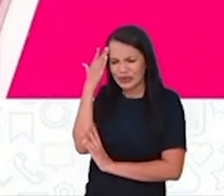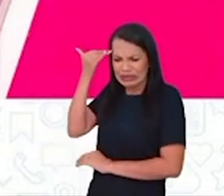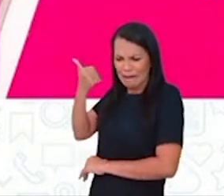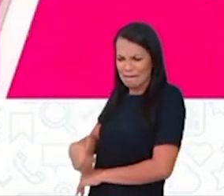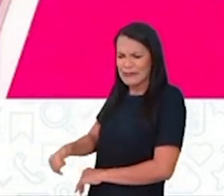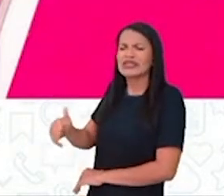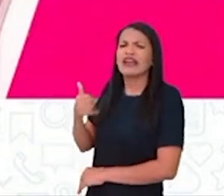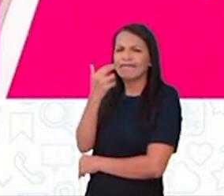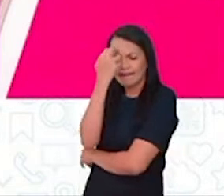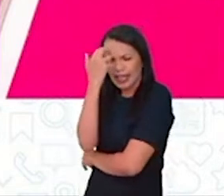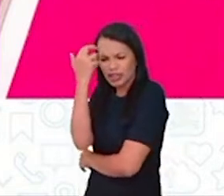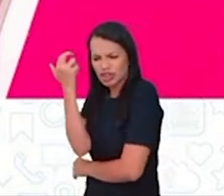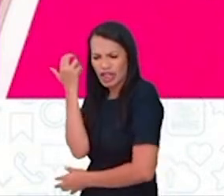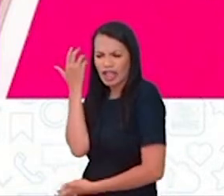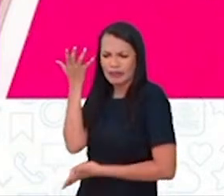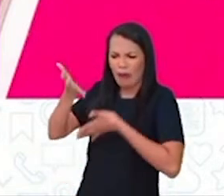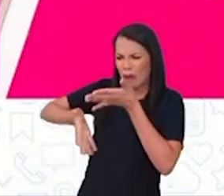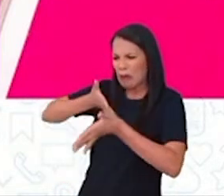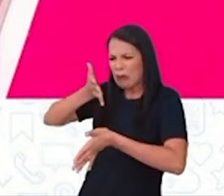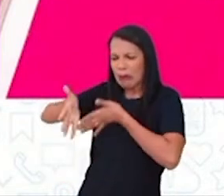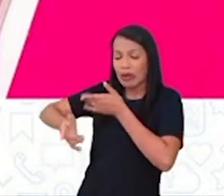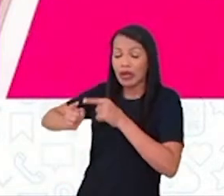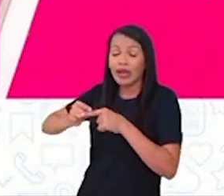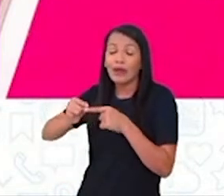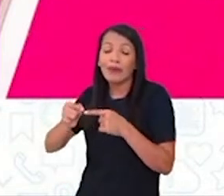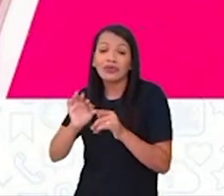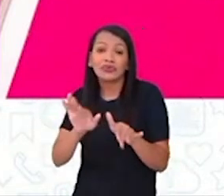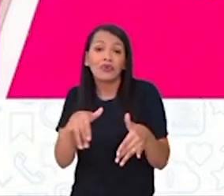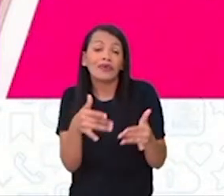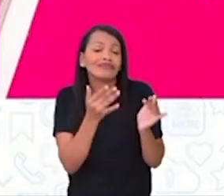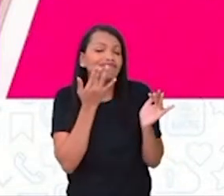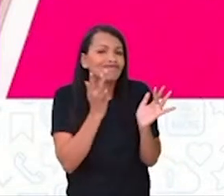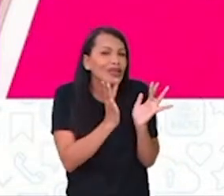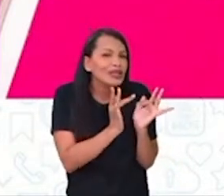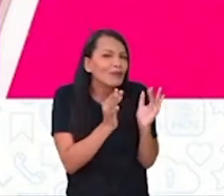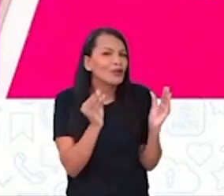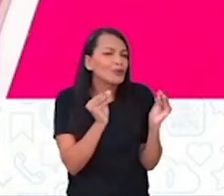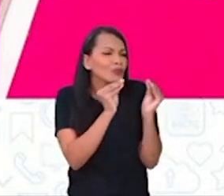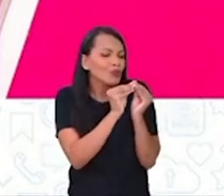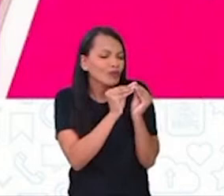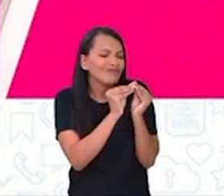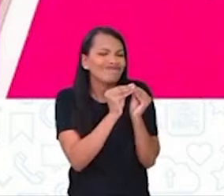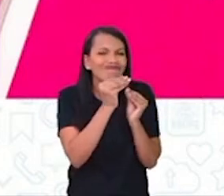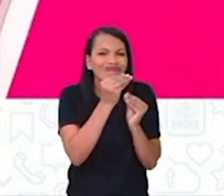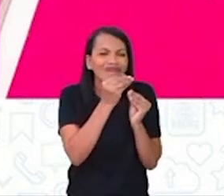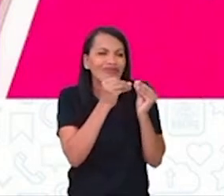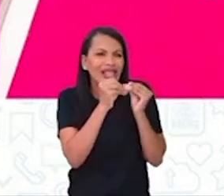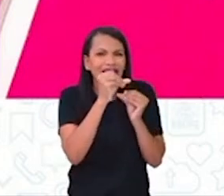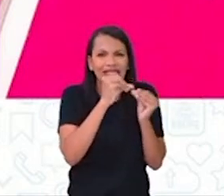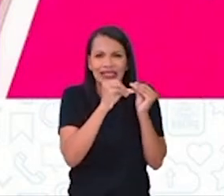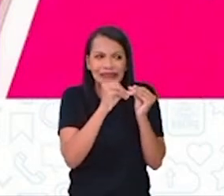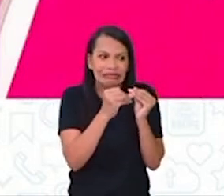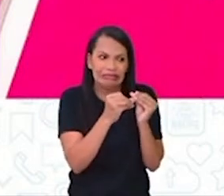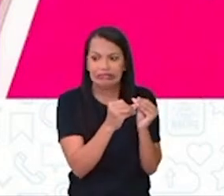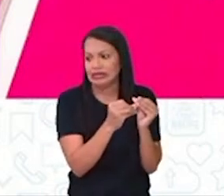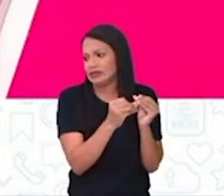forma lexical, não se confundem, sequer geram ambiguidade, porque os contextos estão bem marcados. Quando eu digo que não